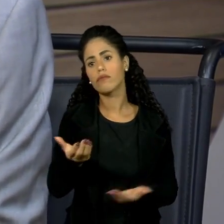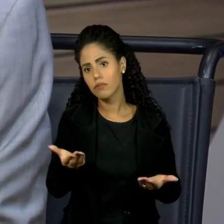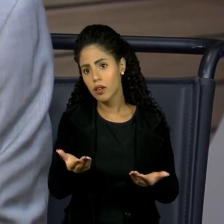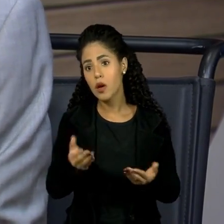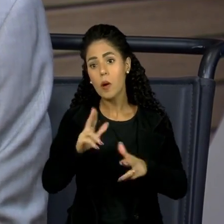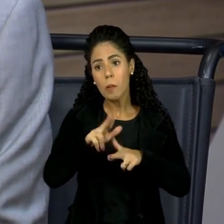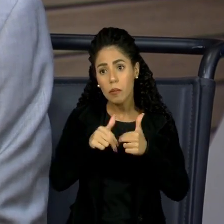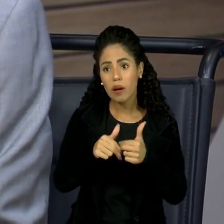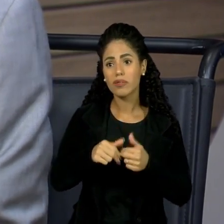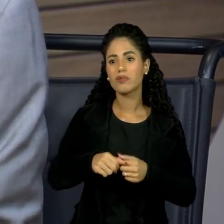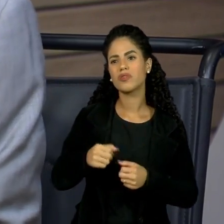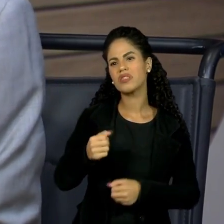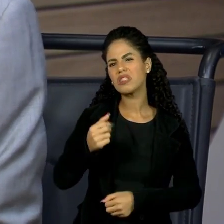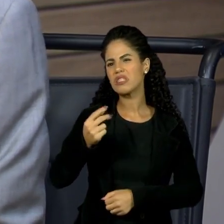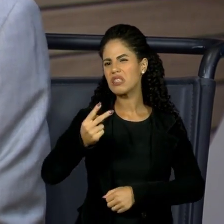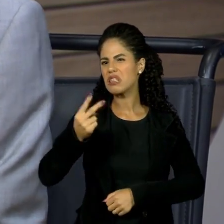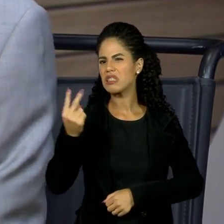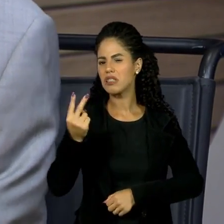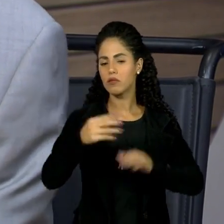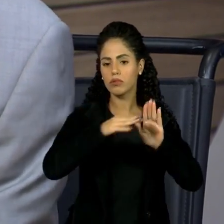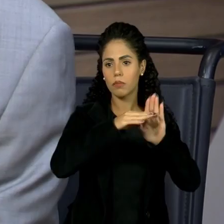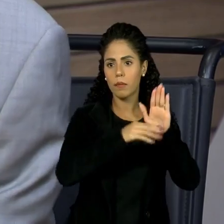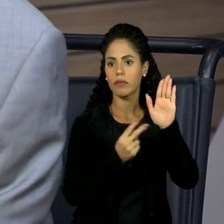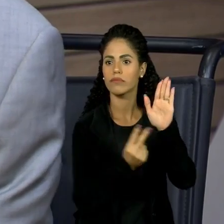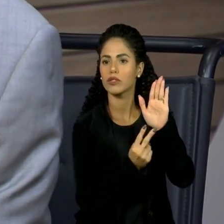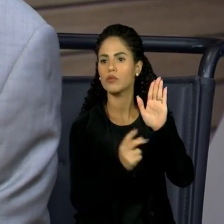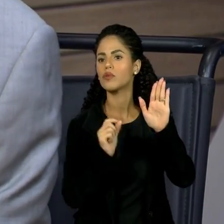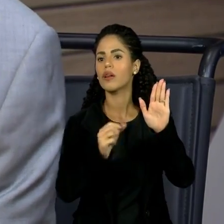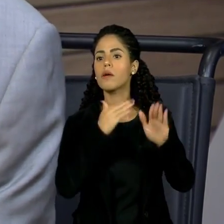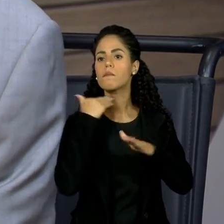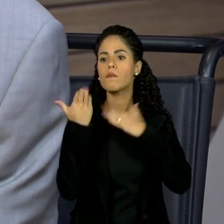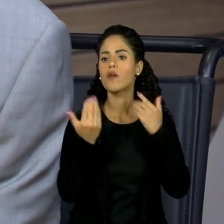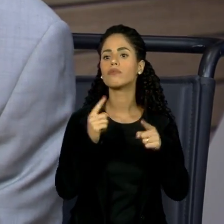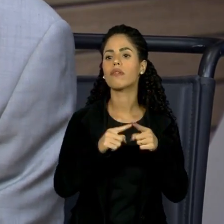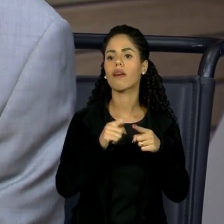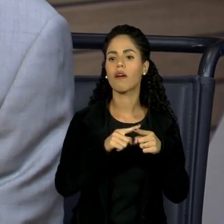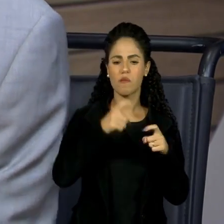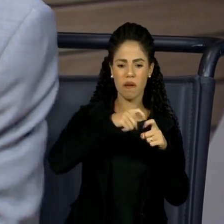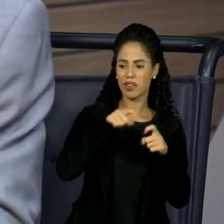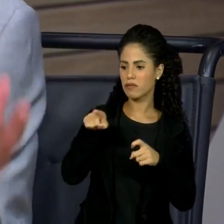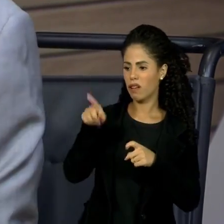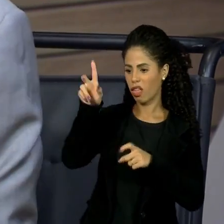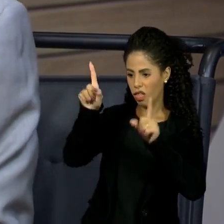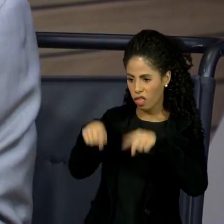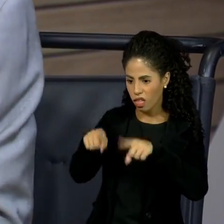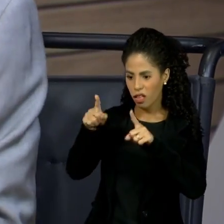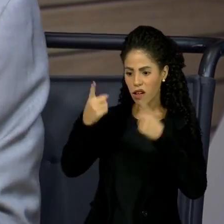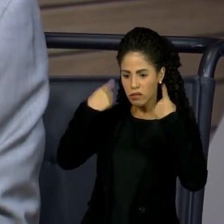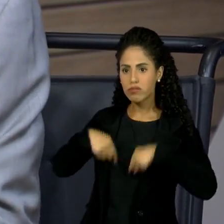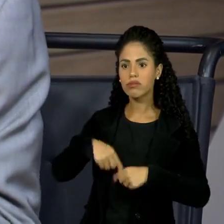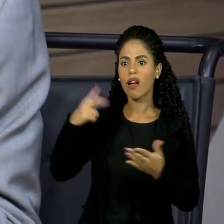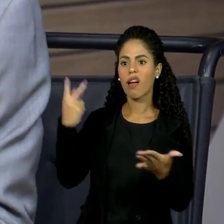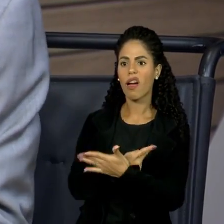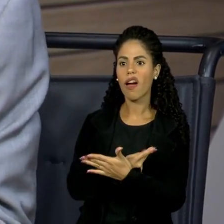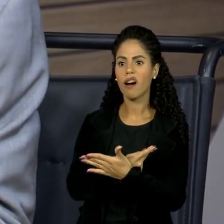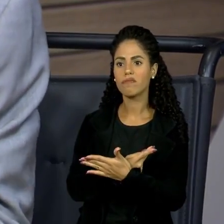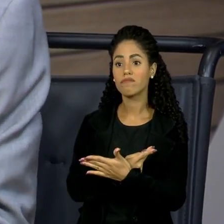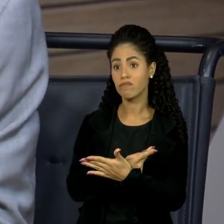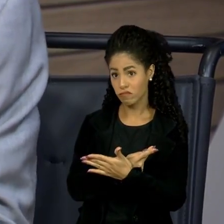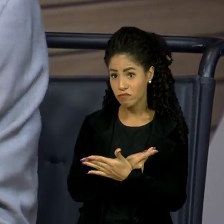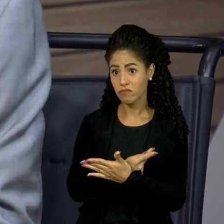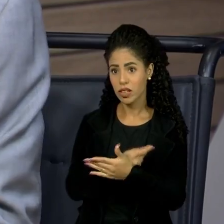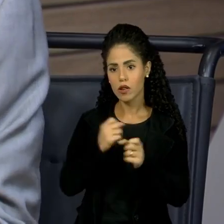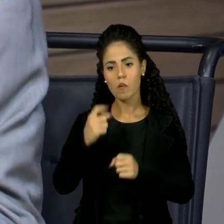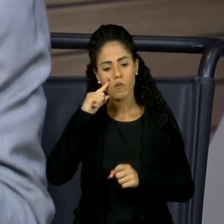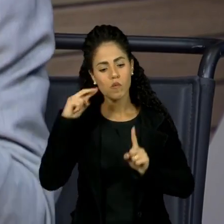de morte no Brasil é a iatrogenia, ou seja, erros médicos. Nós não estamos preparados nem sob o